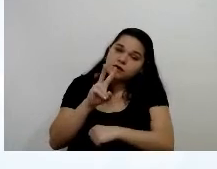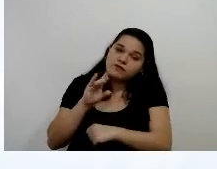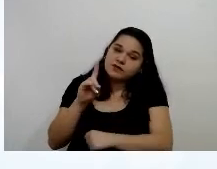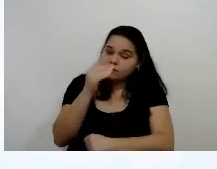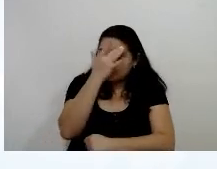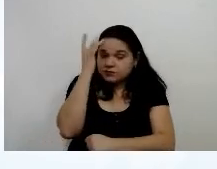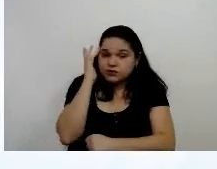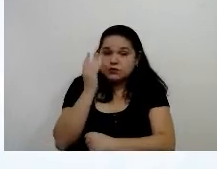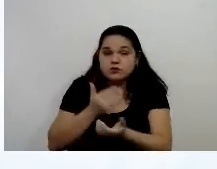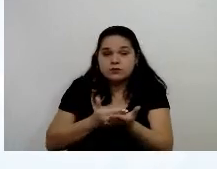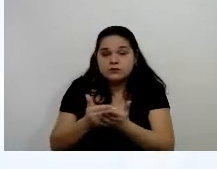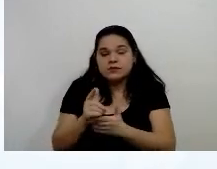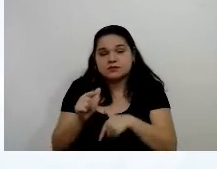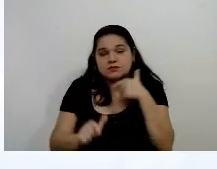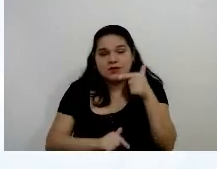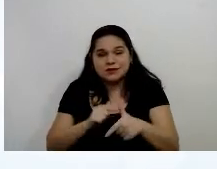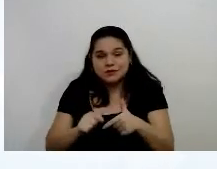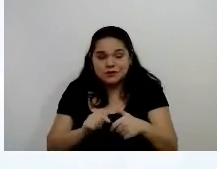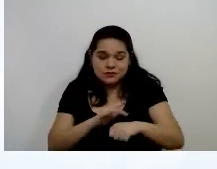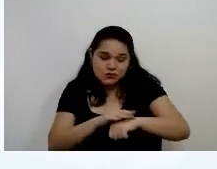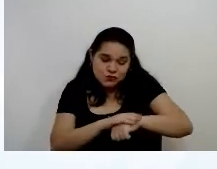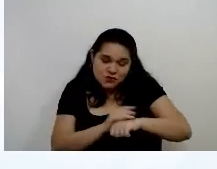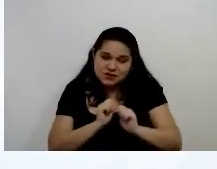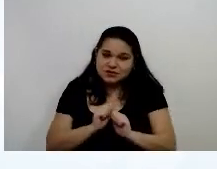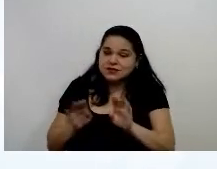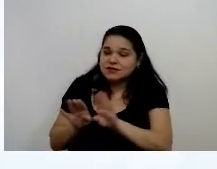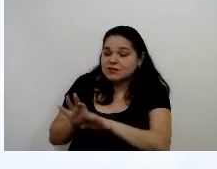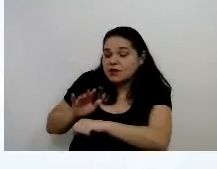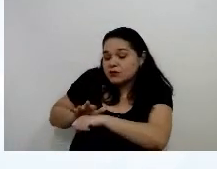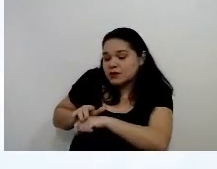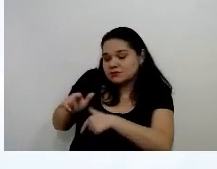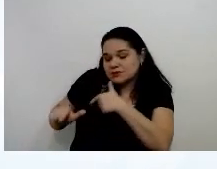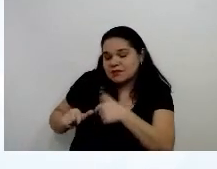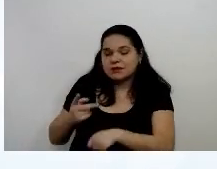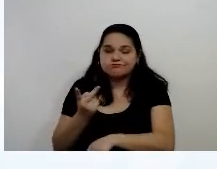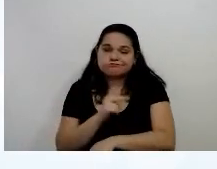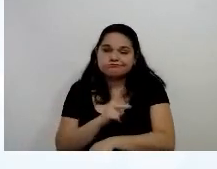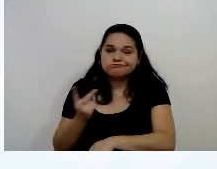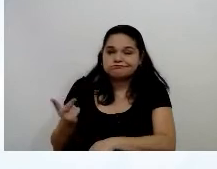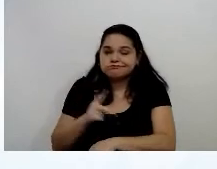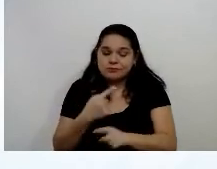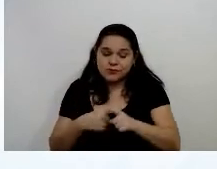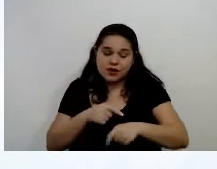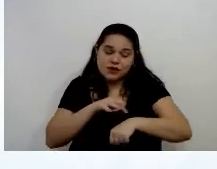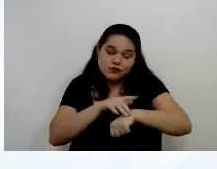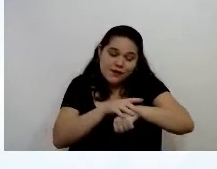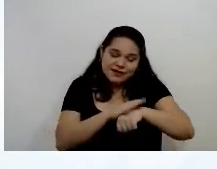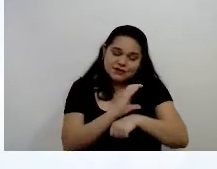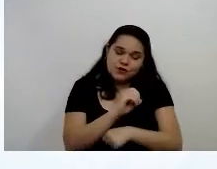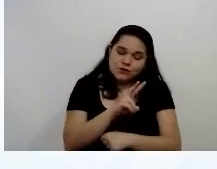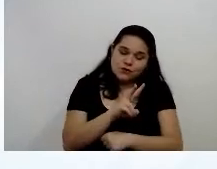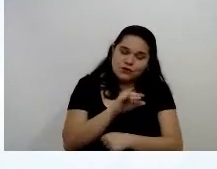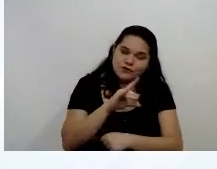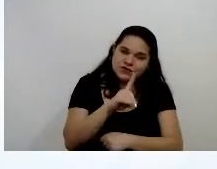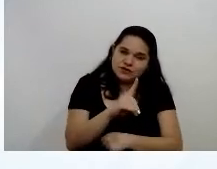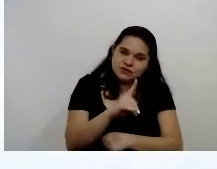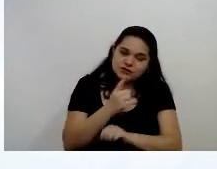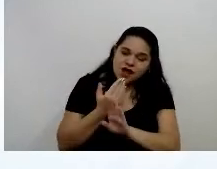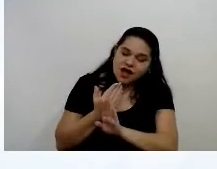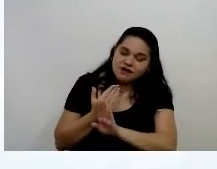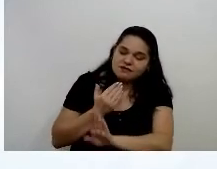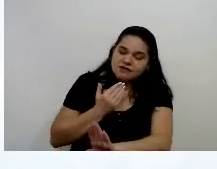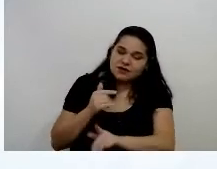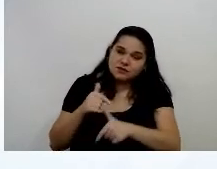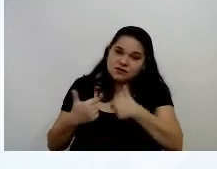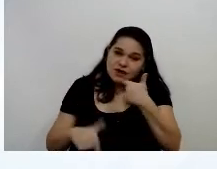por Covid e os trabalhadores adoecendo por doença do trabalho. Porque quando ele adoece pela Covid, ele se afasta do trabalho,